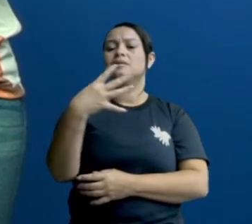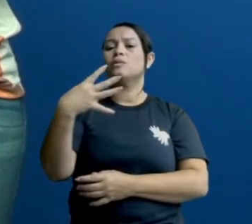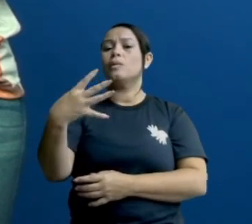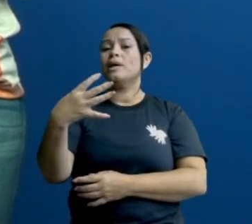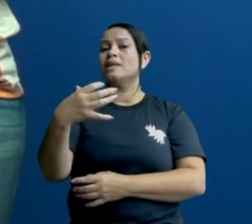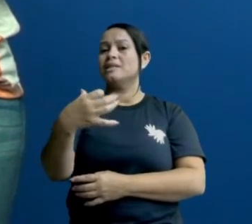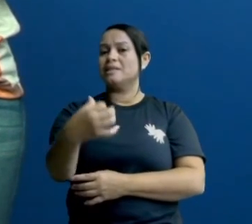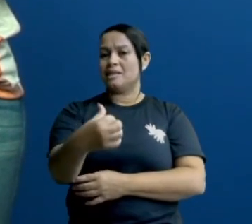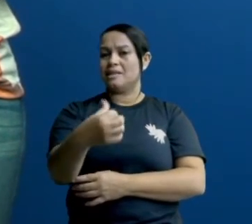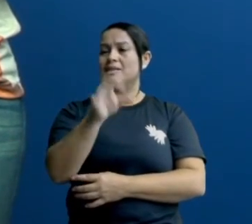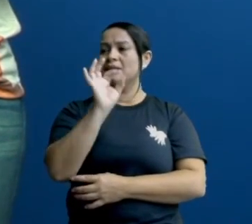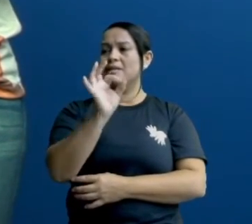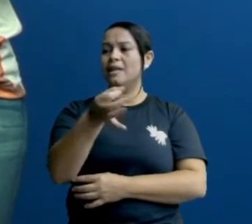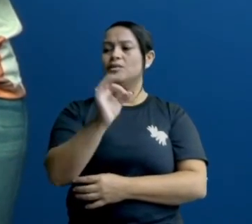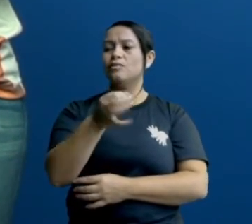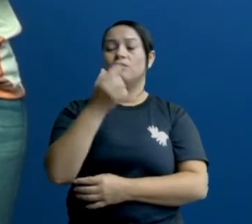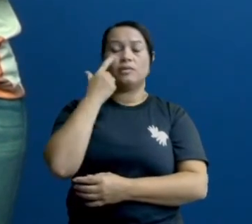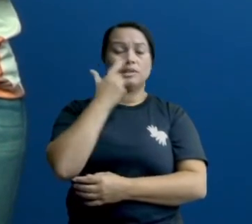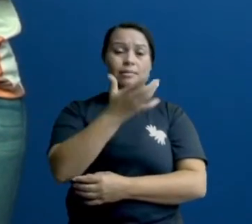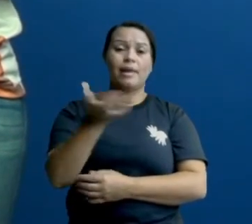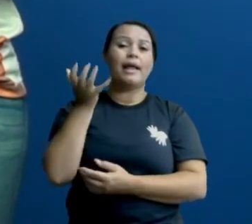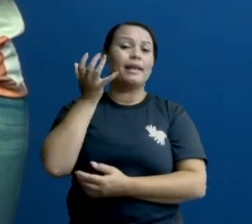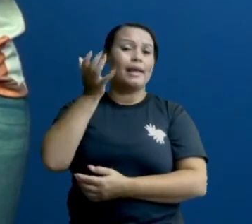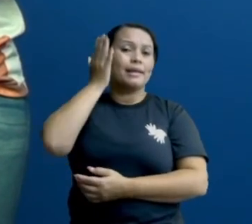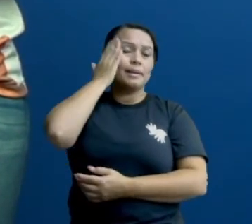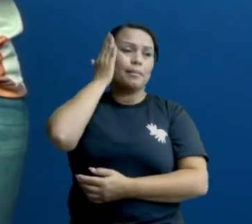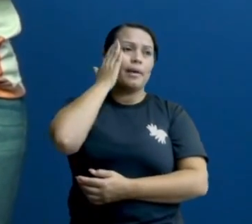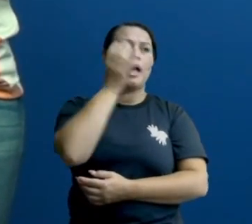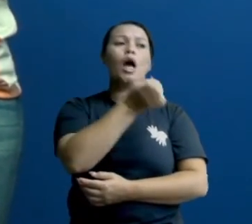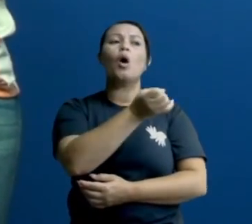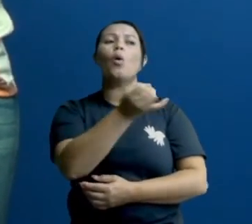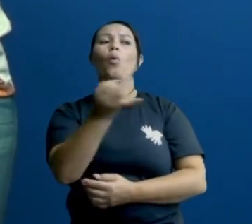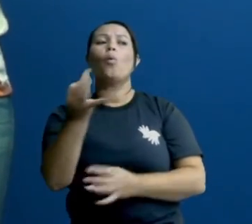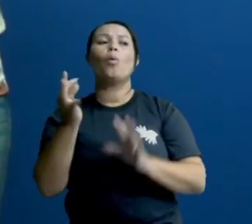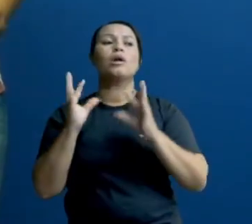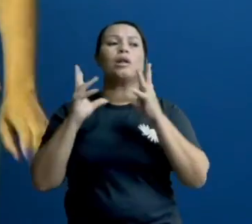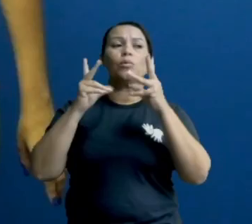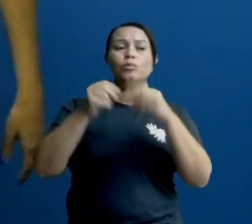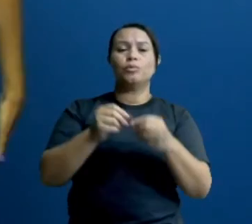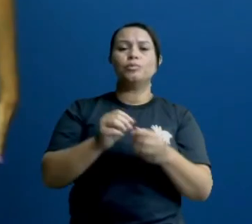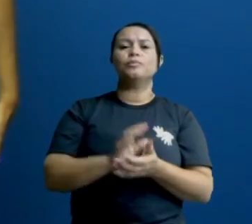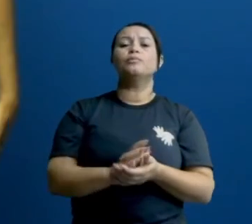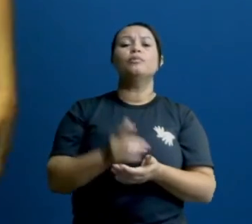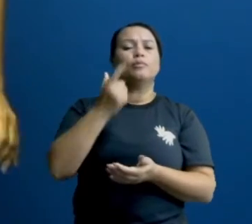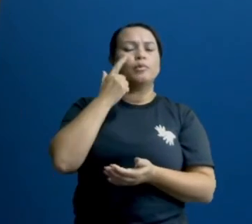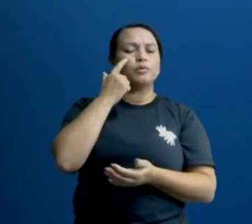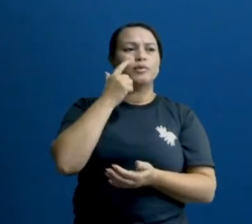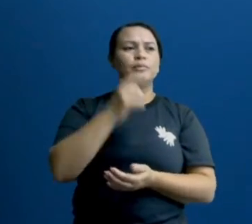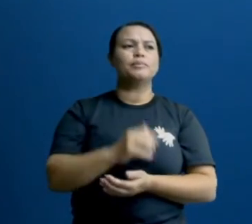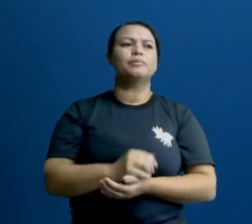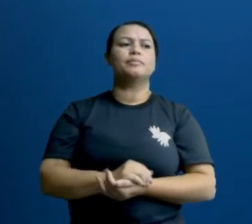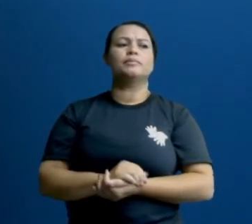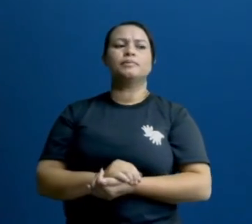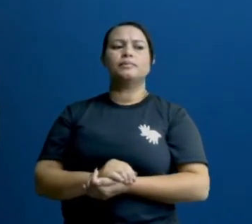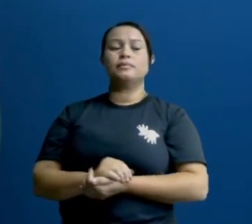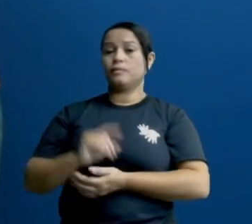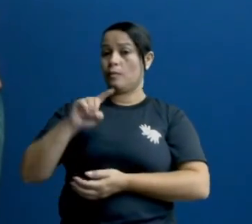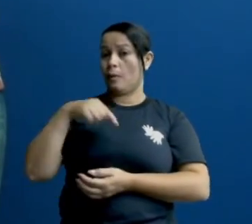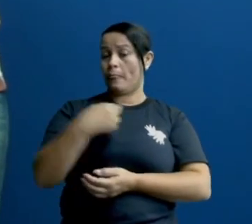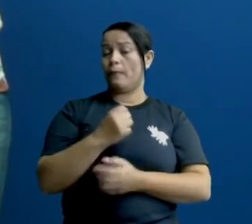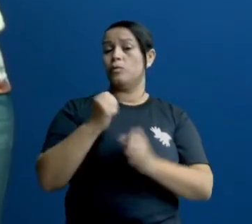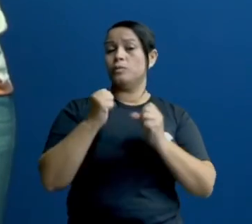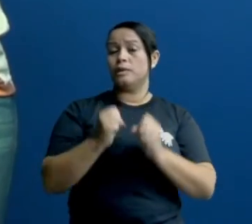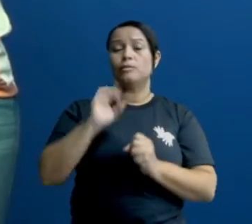e 46, certo? Ele quer saber quanto tem ao todo. Então, vamos lá. A gente